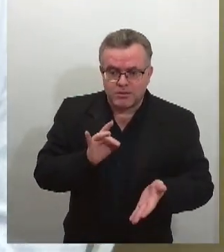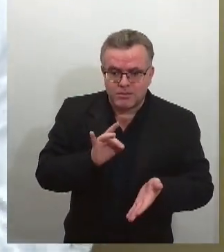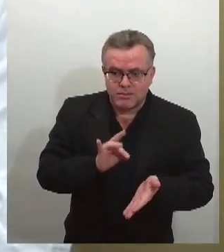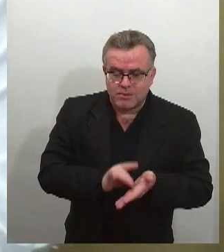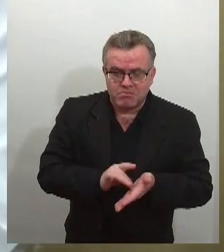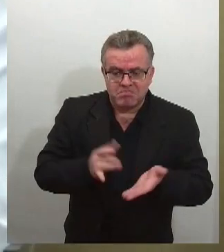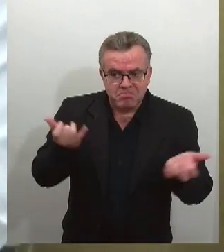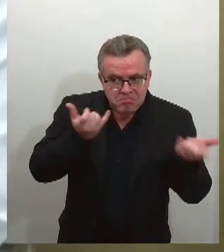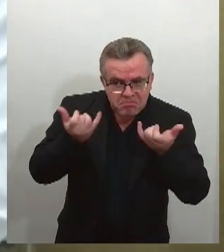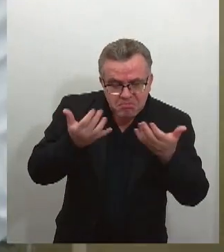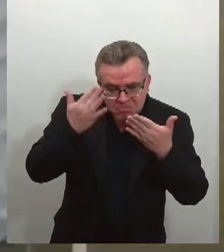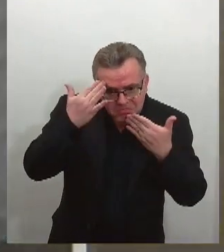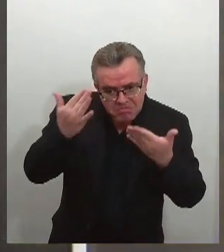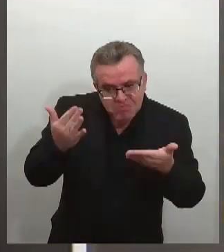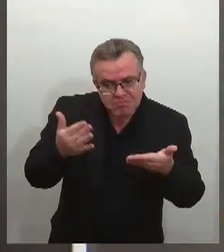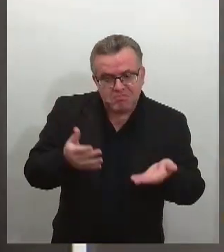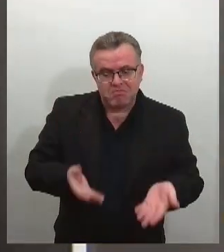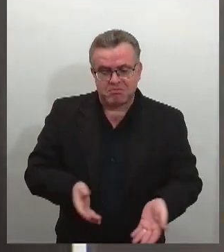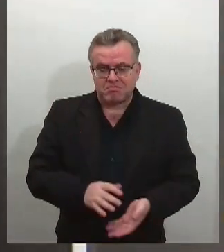e segue no estúdio.